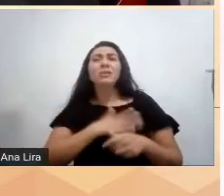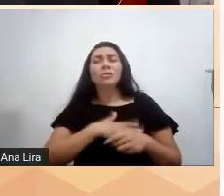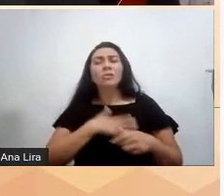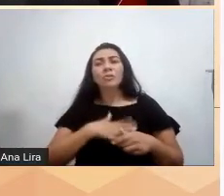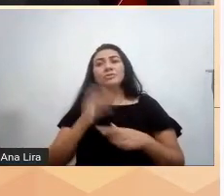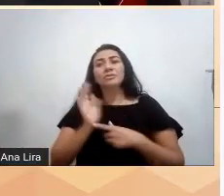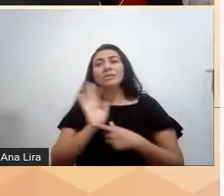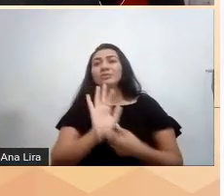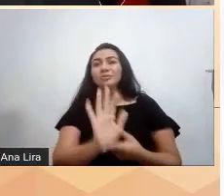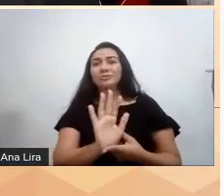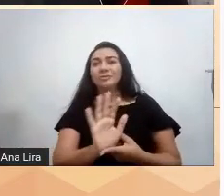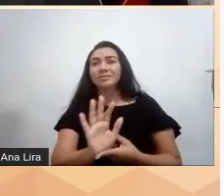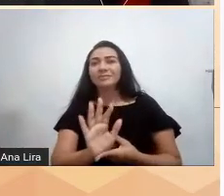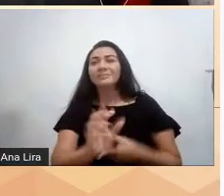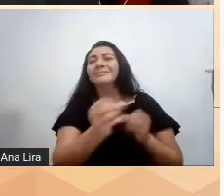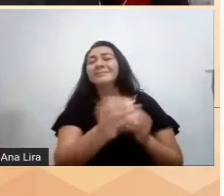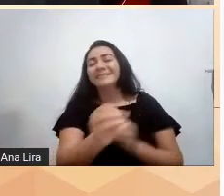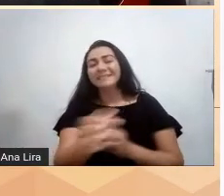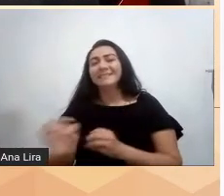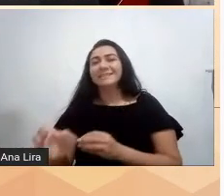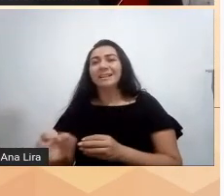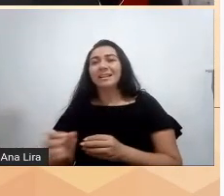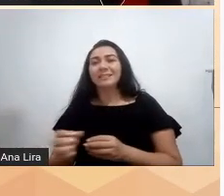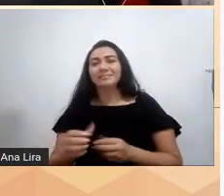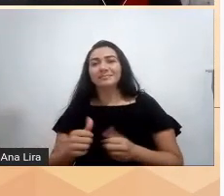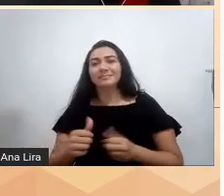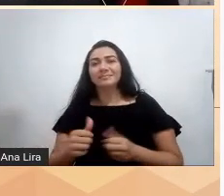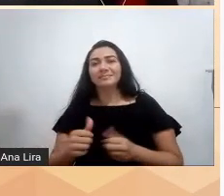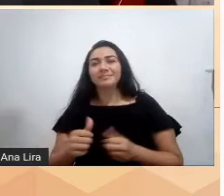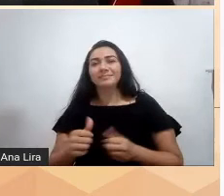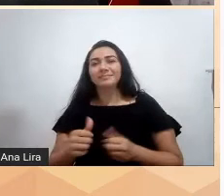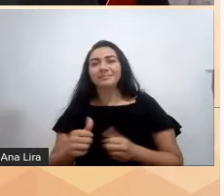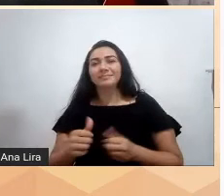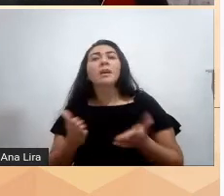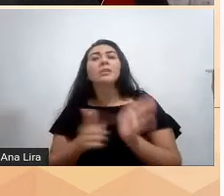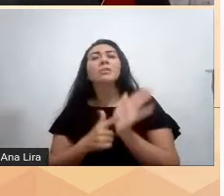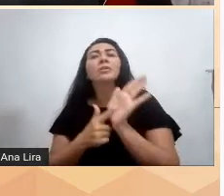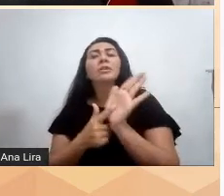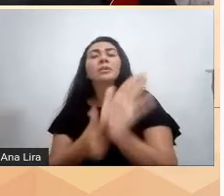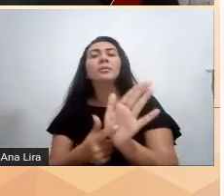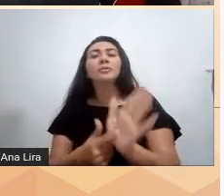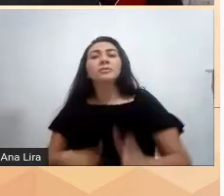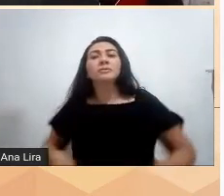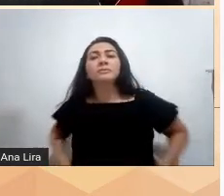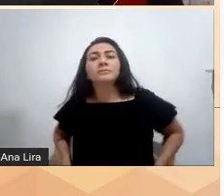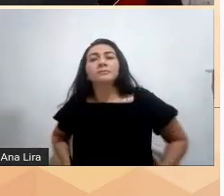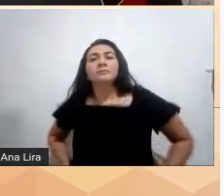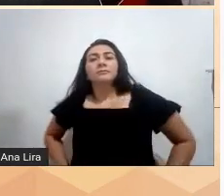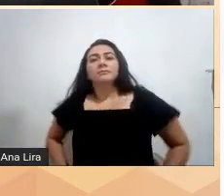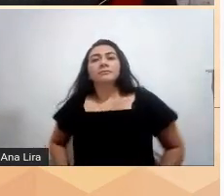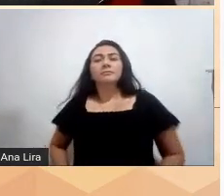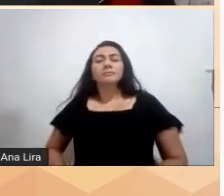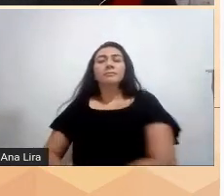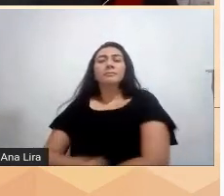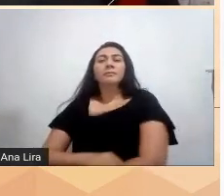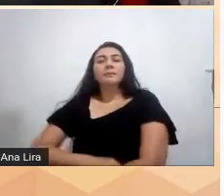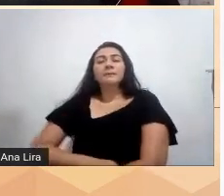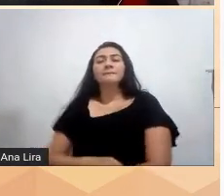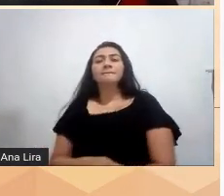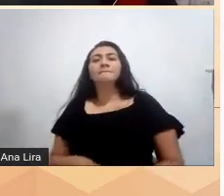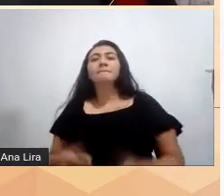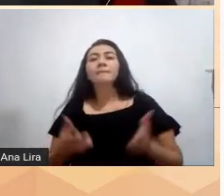E aí eu quero trazer para vocês alguns campos muito importantes de um projeto, que eu sei que vocês já devem